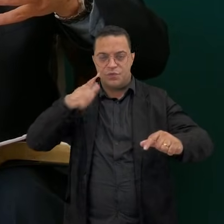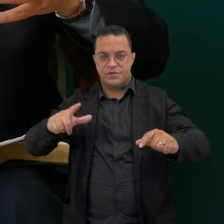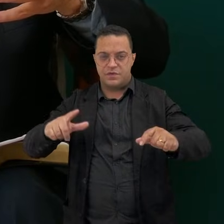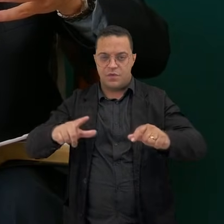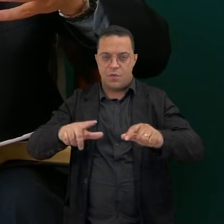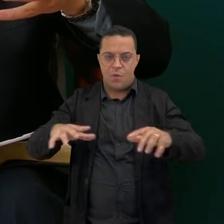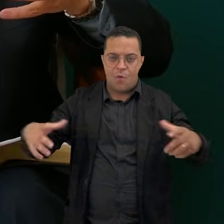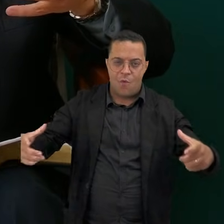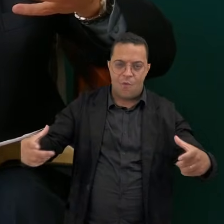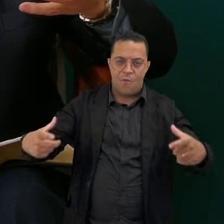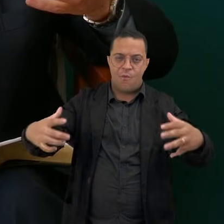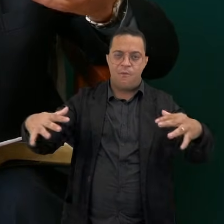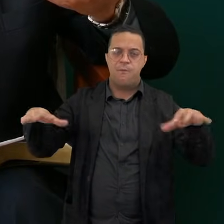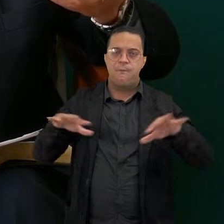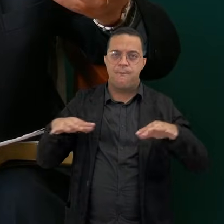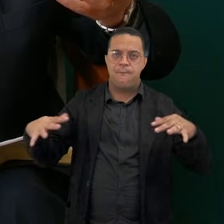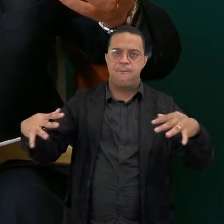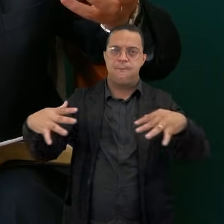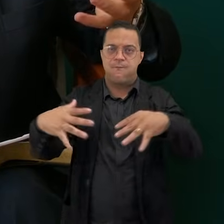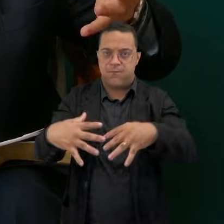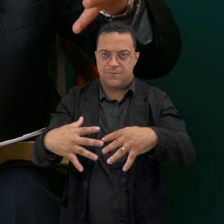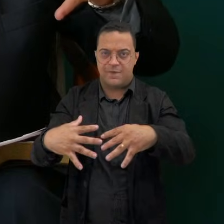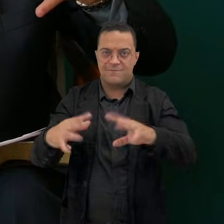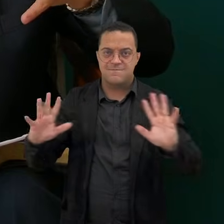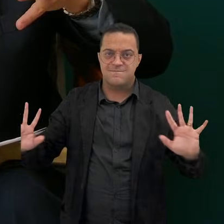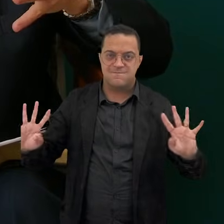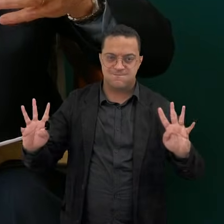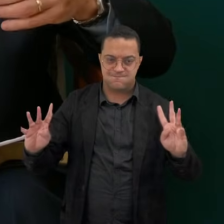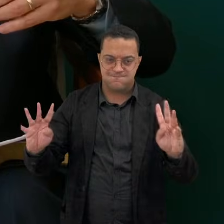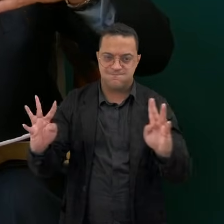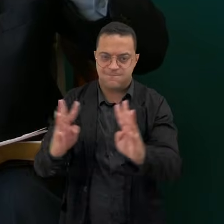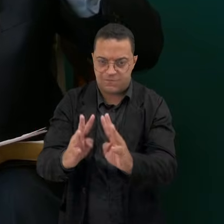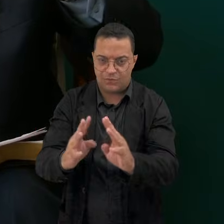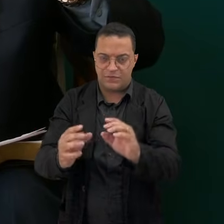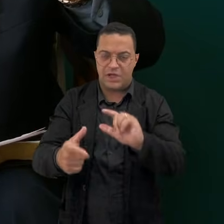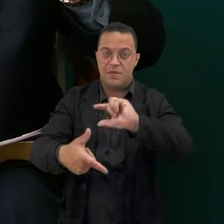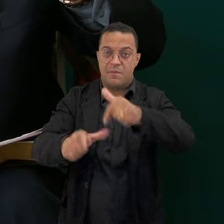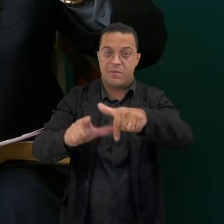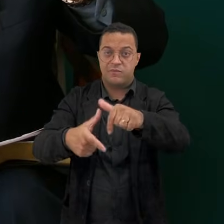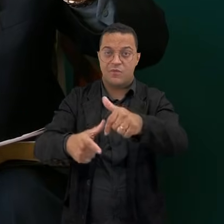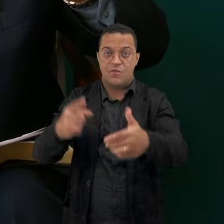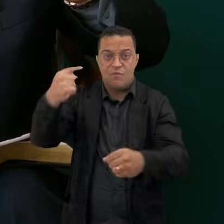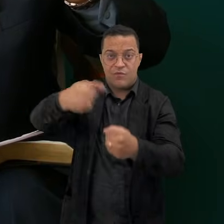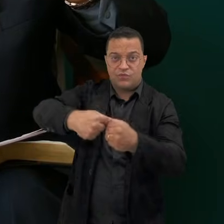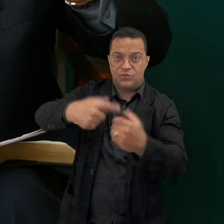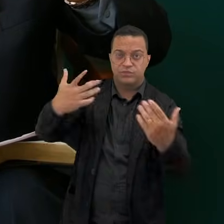terra com as mesmas famílias, o mesmo idioma.